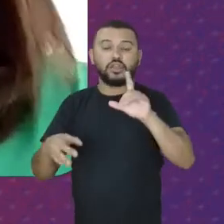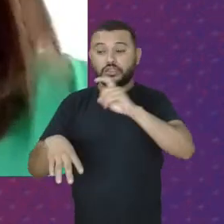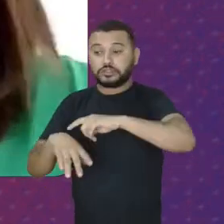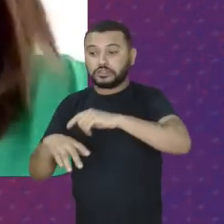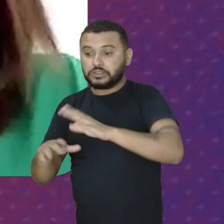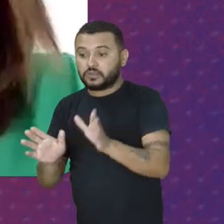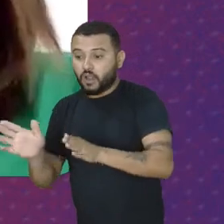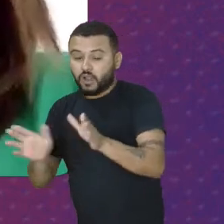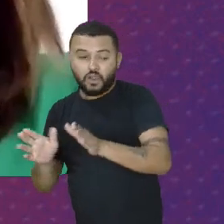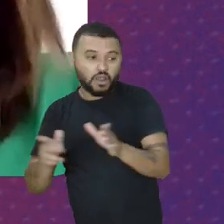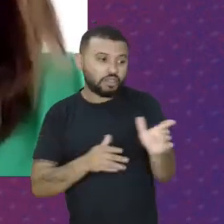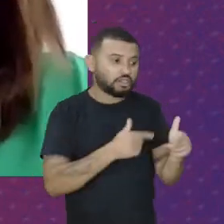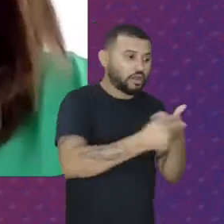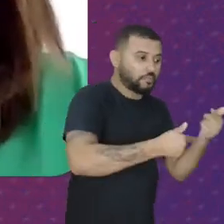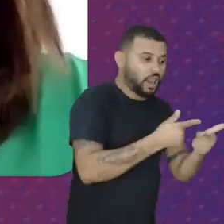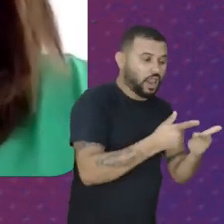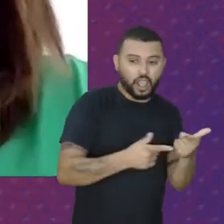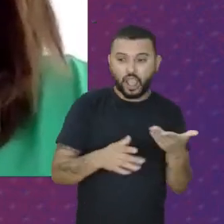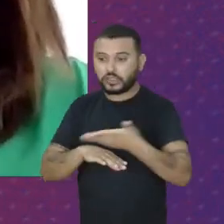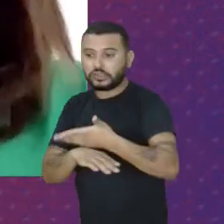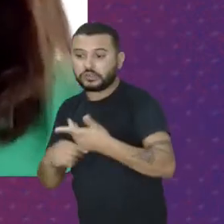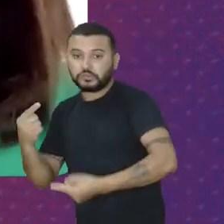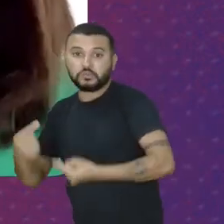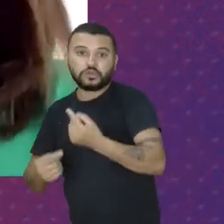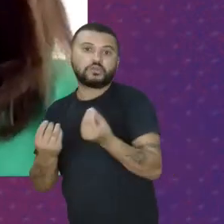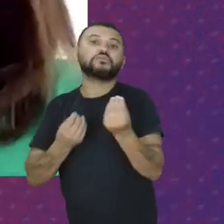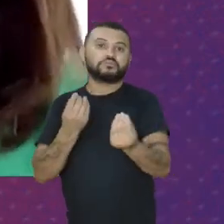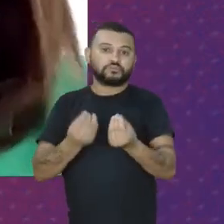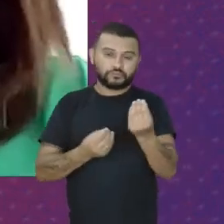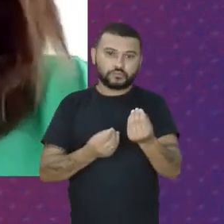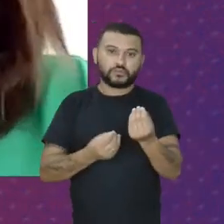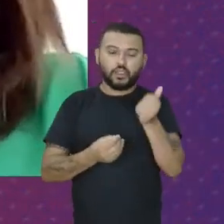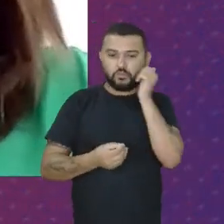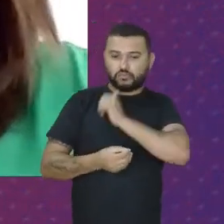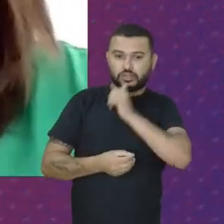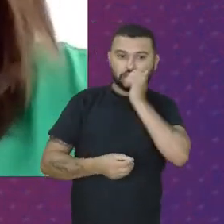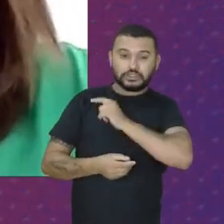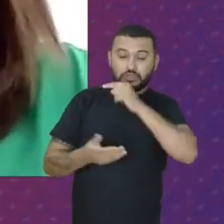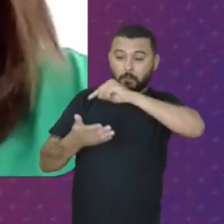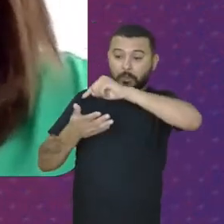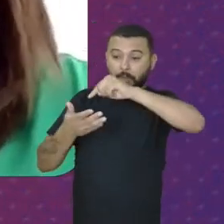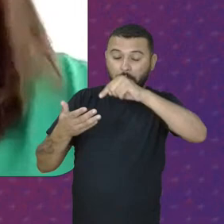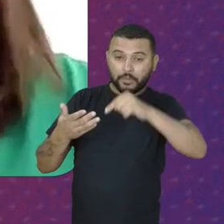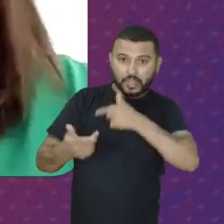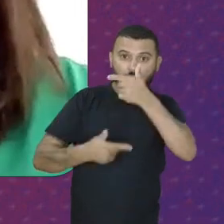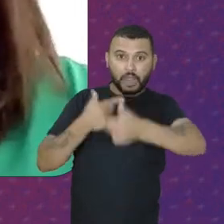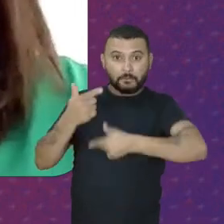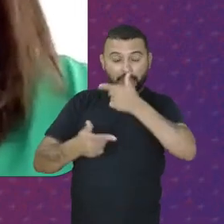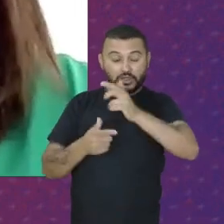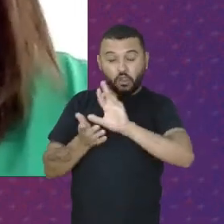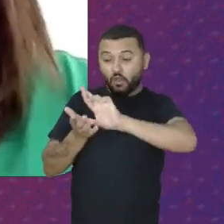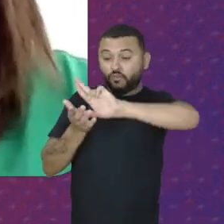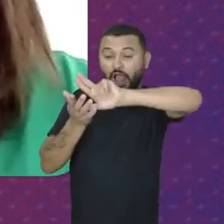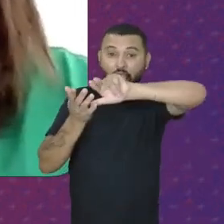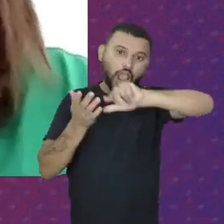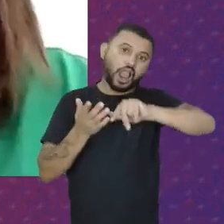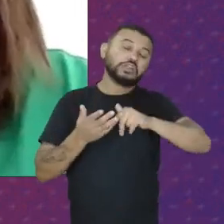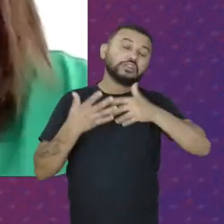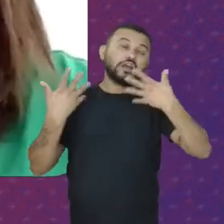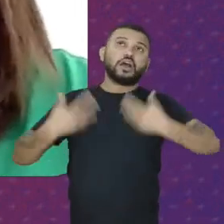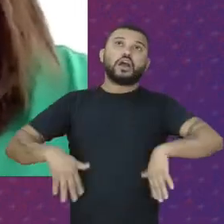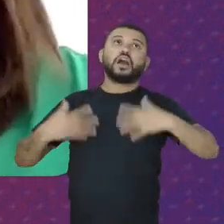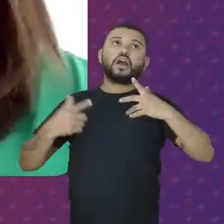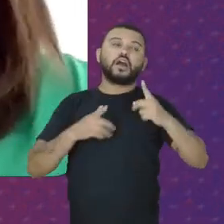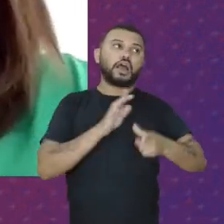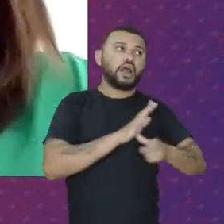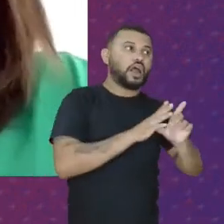tempo para a participação política, diante das imensas tarefas, inúmeras tarefas que ela